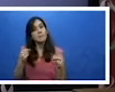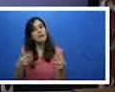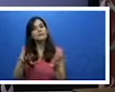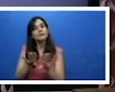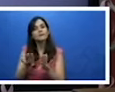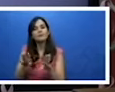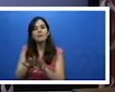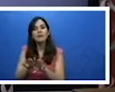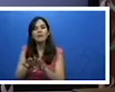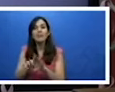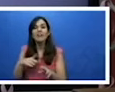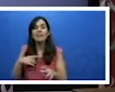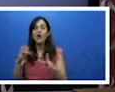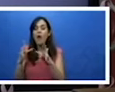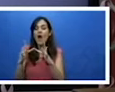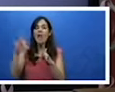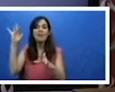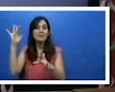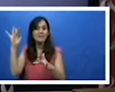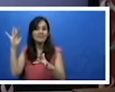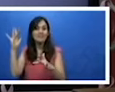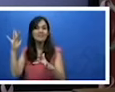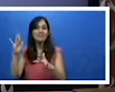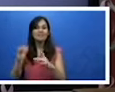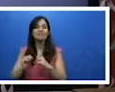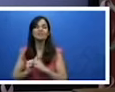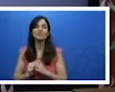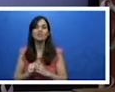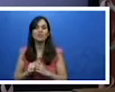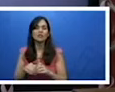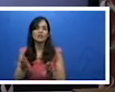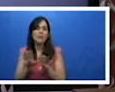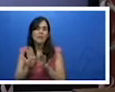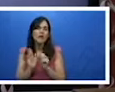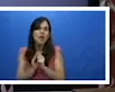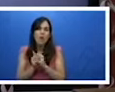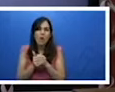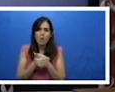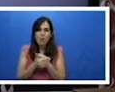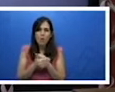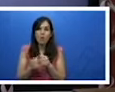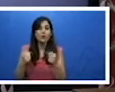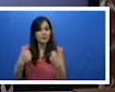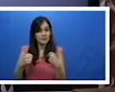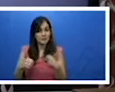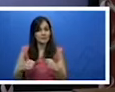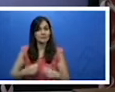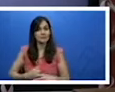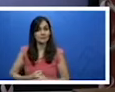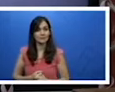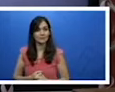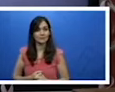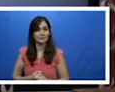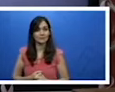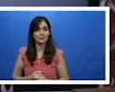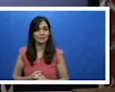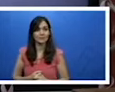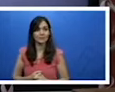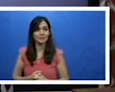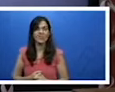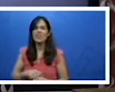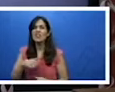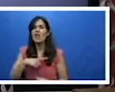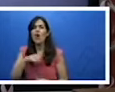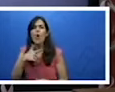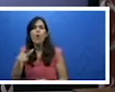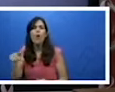criação do clima de suspense e mistério, quando necessário, obviamente. Edgar Allan Poe, Conan Doyle e